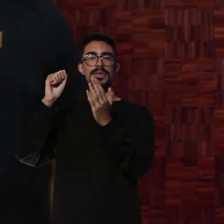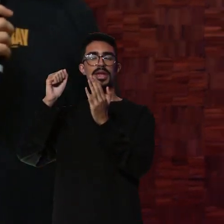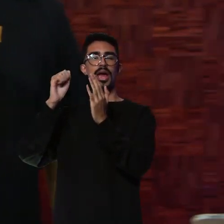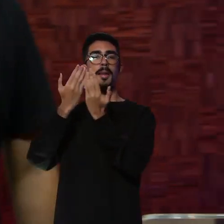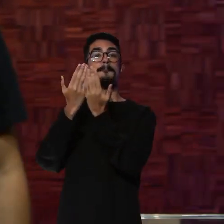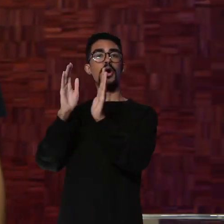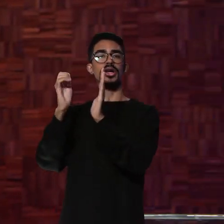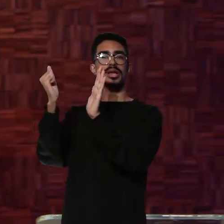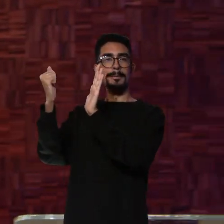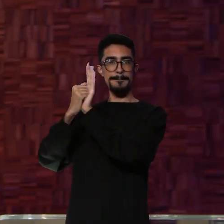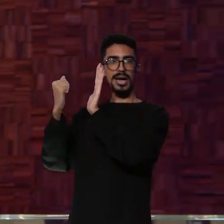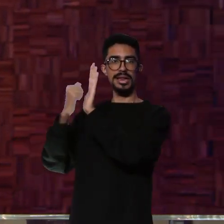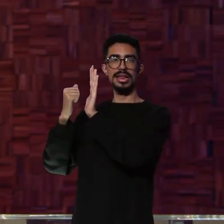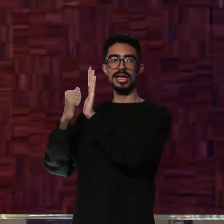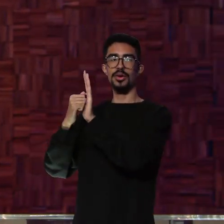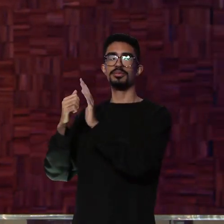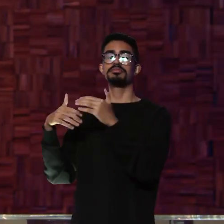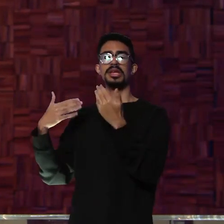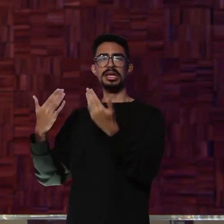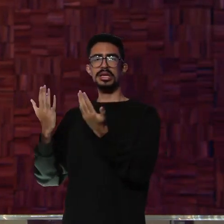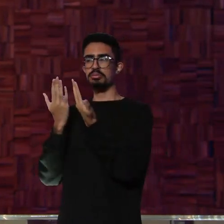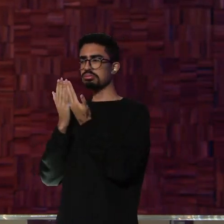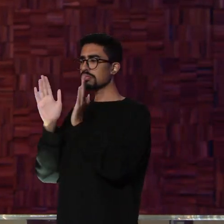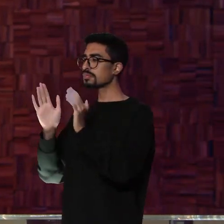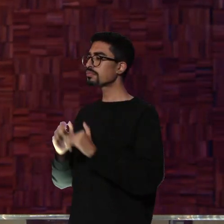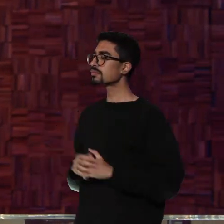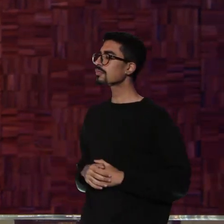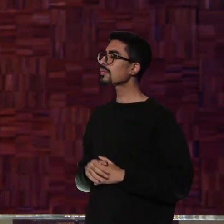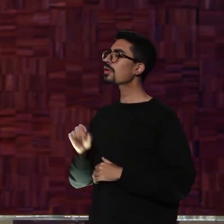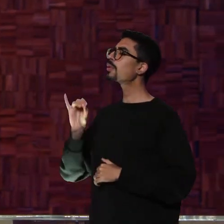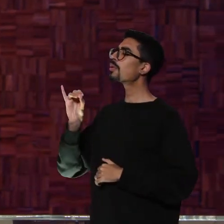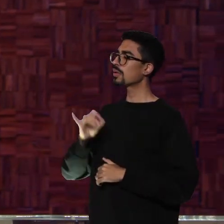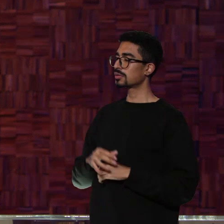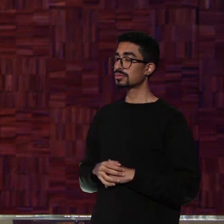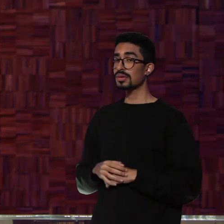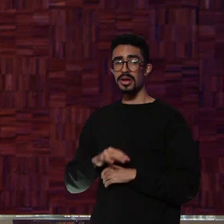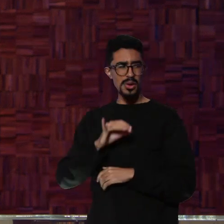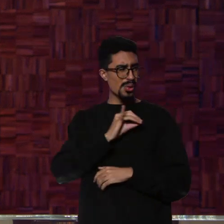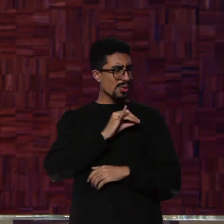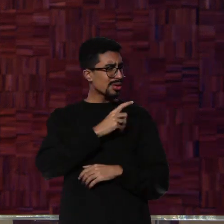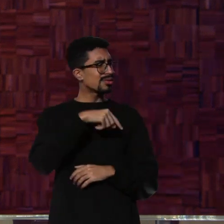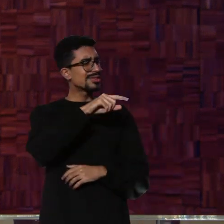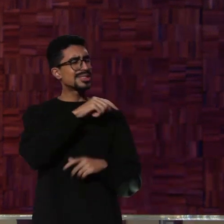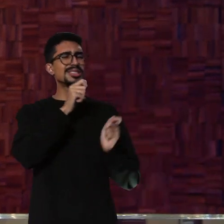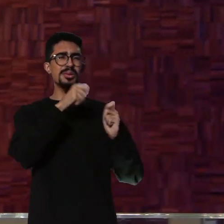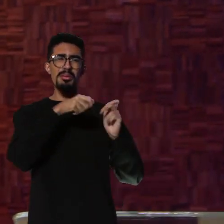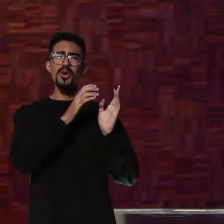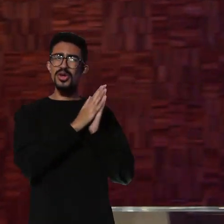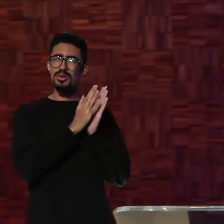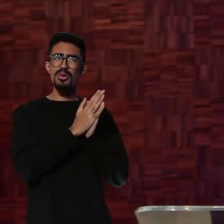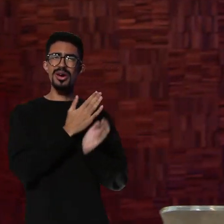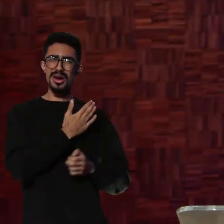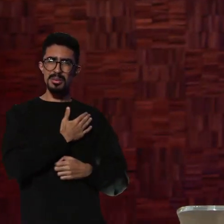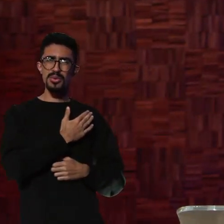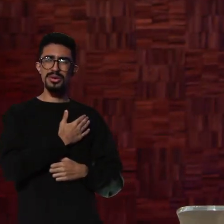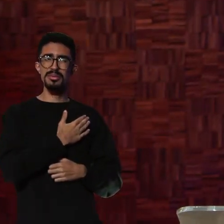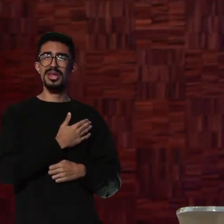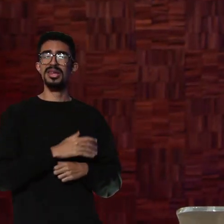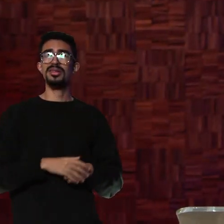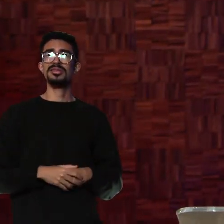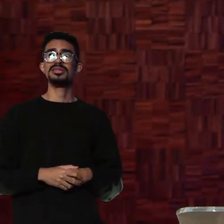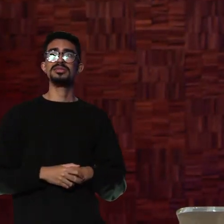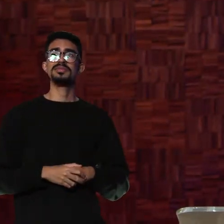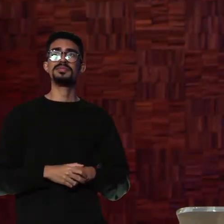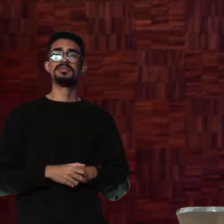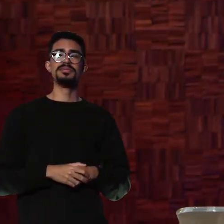orar por mim? Eu recebi um e-mail do INSS, ela é afastada porque ela tem uma série de algumas debilidades, né? E aí ela tinha perdido o benefício